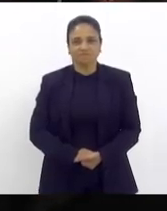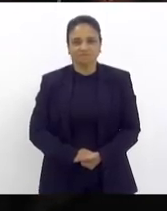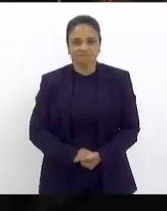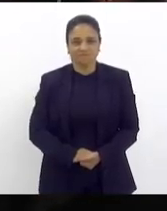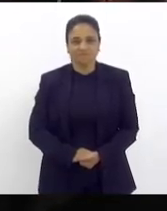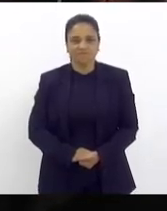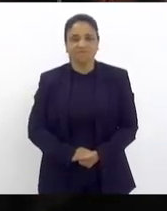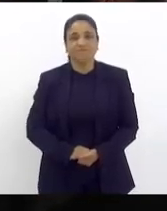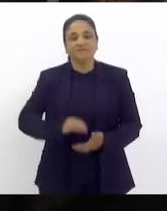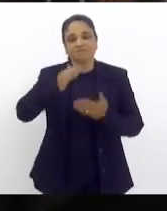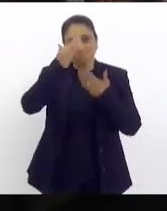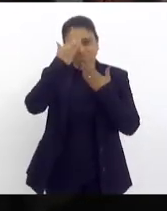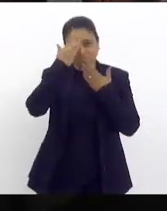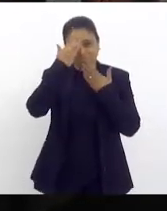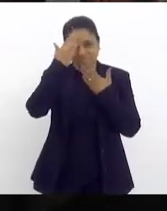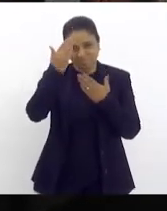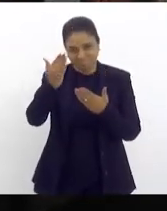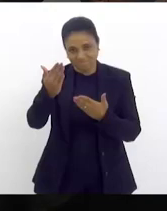agradecer